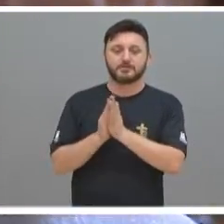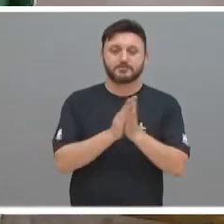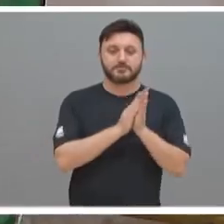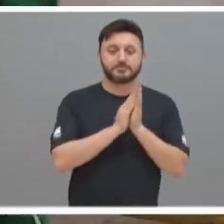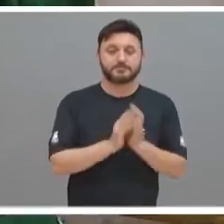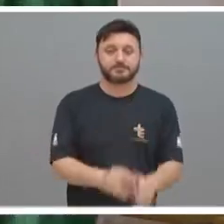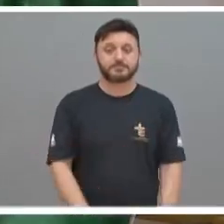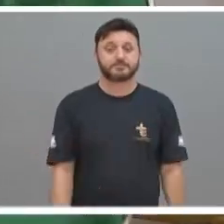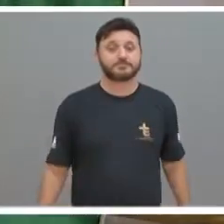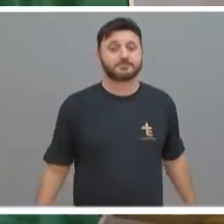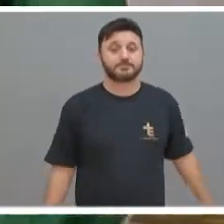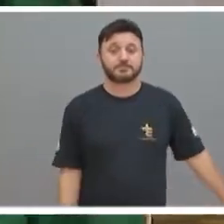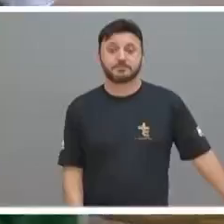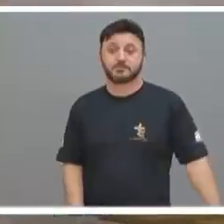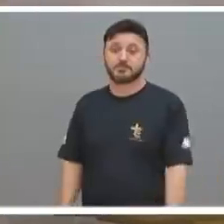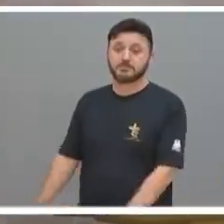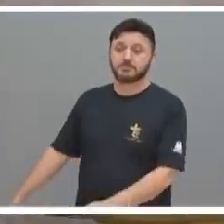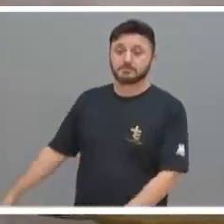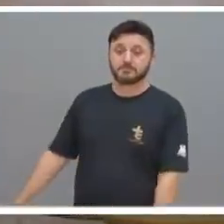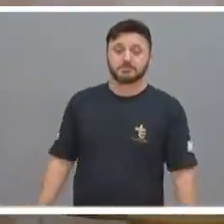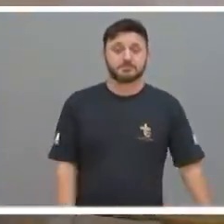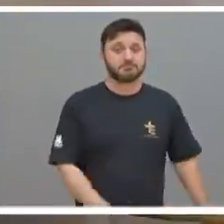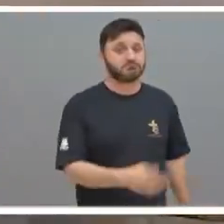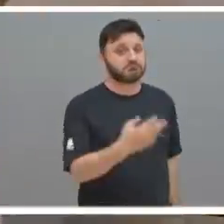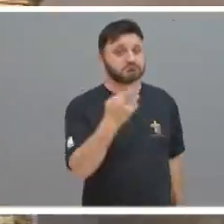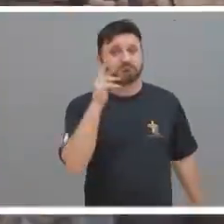Então rece, cantando.